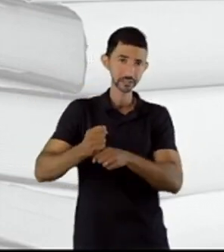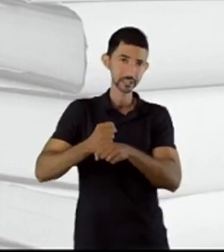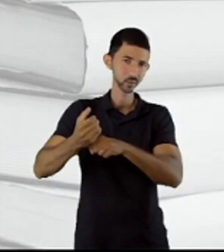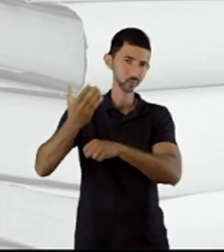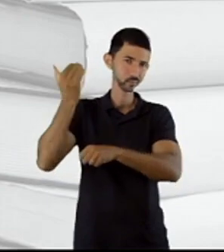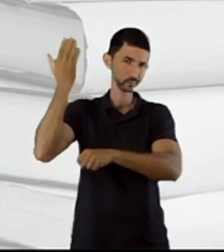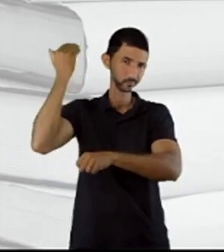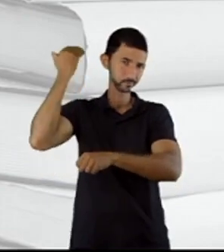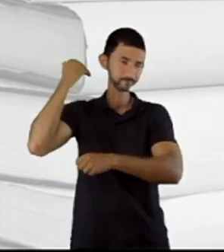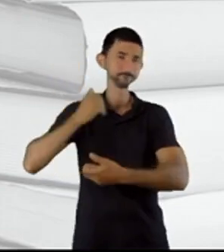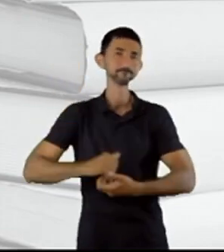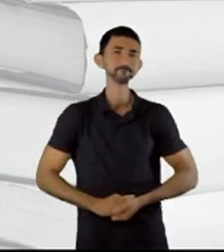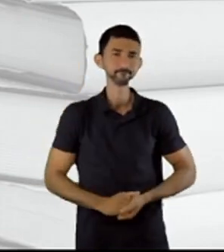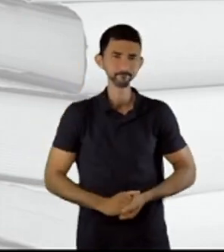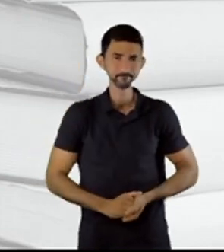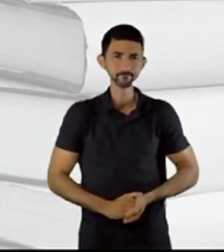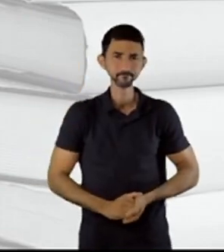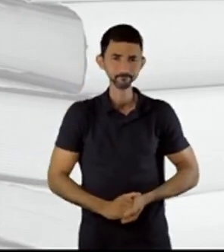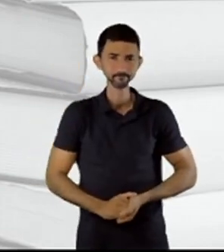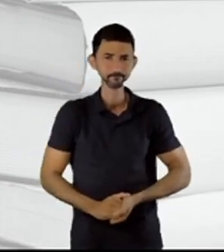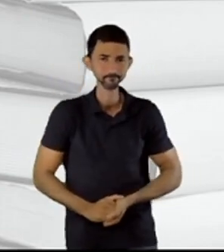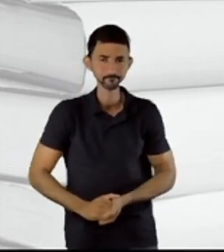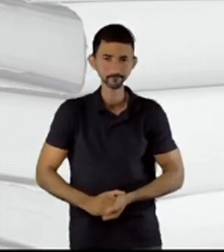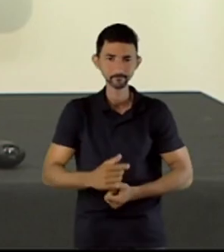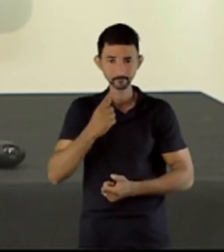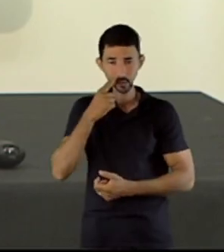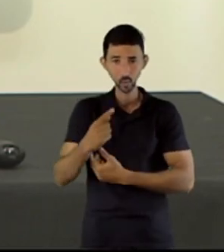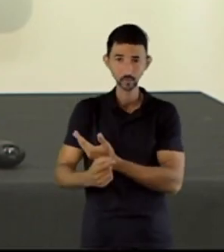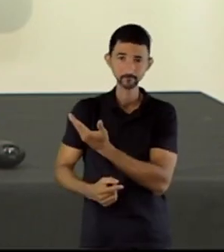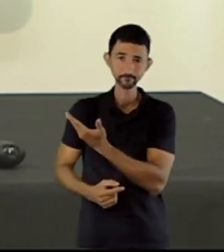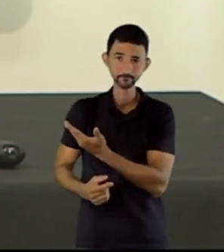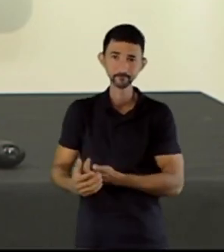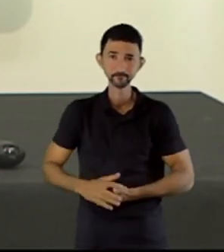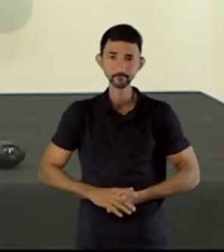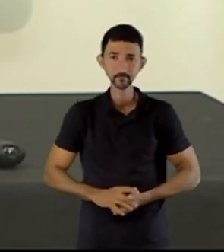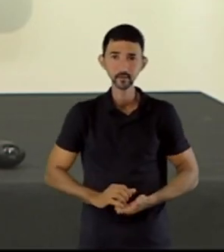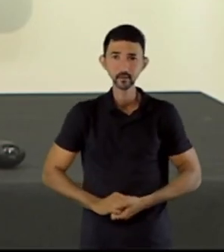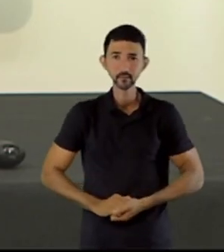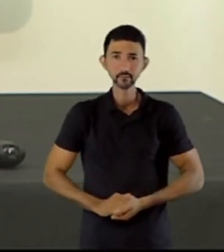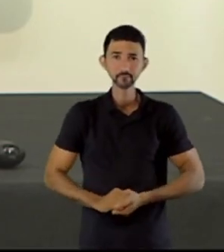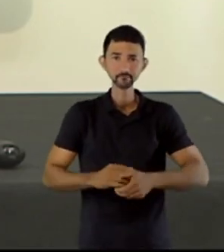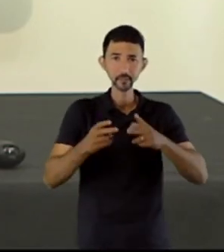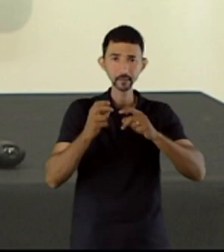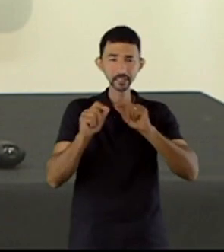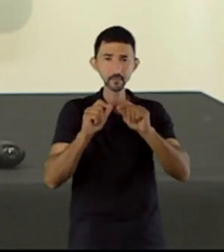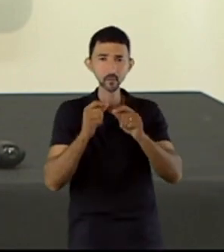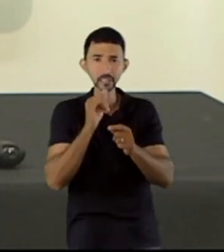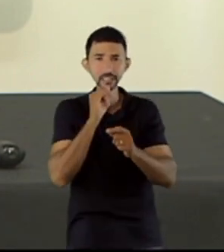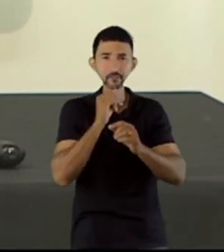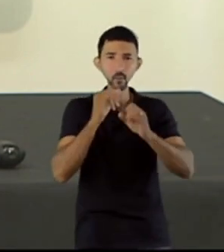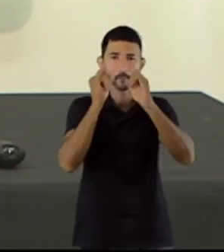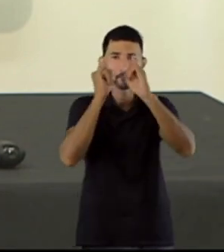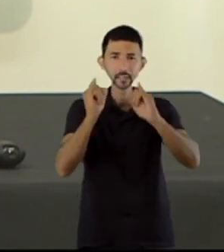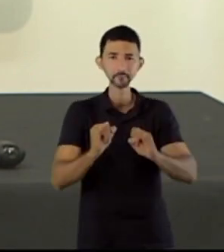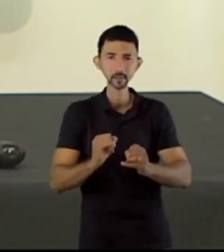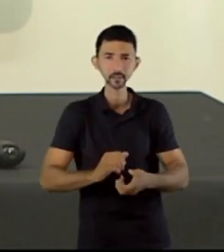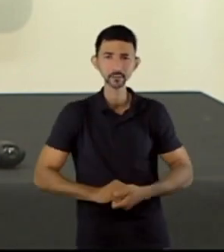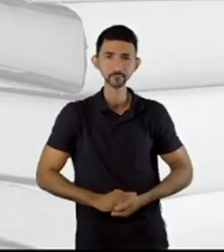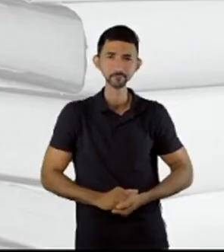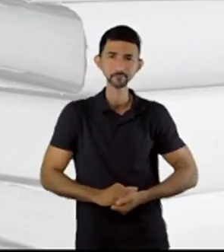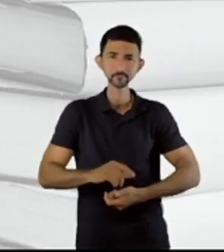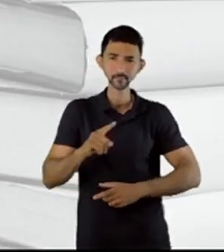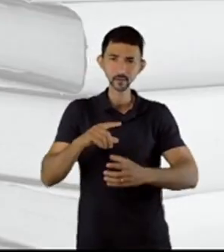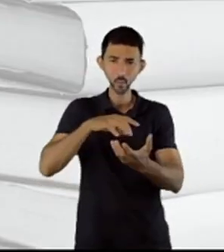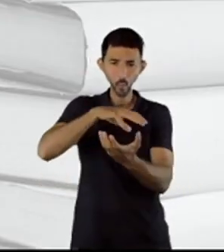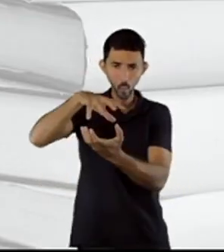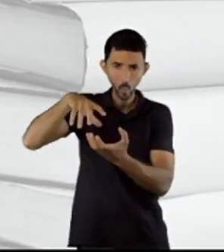anos, tudo bem? Como você pode ver aí, essa é uma imagem, né, que